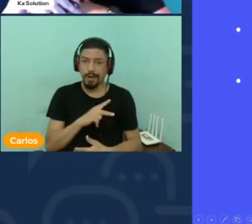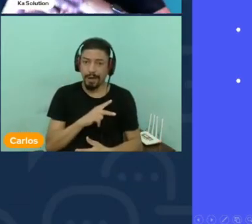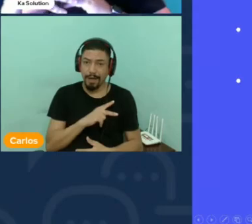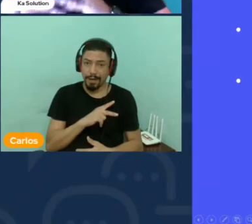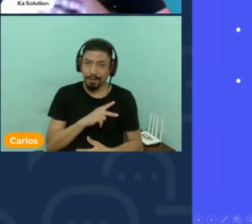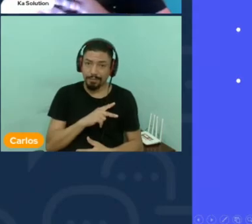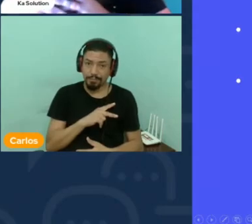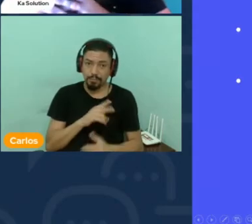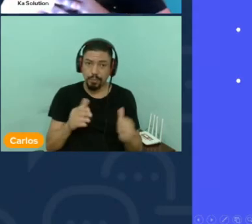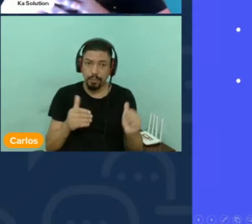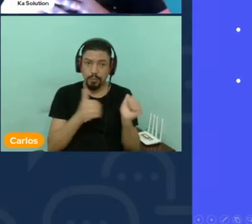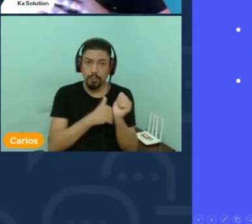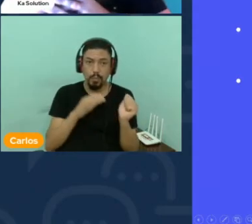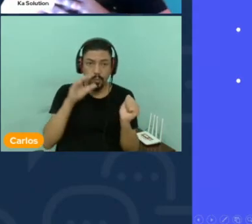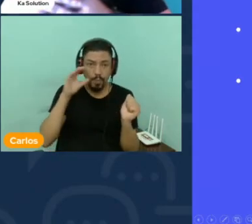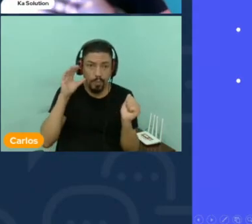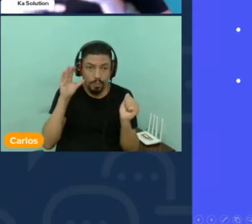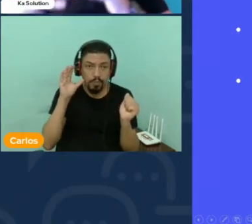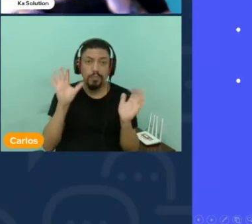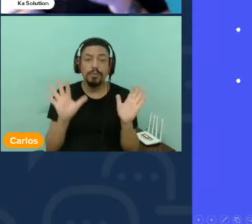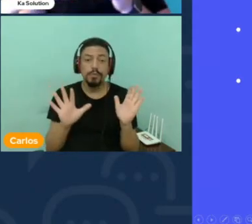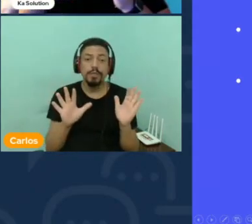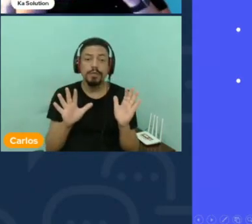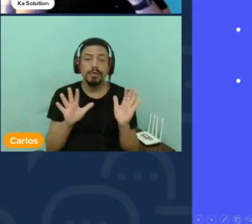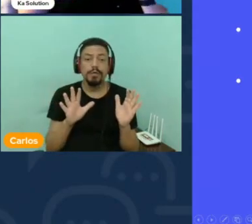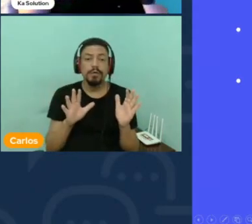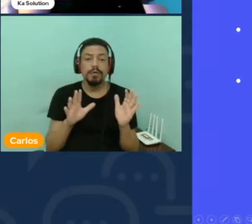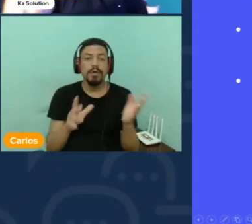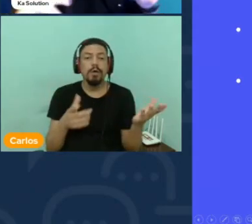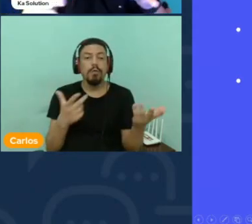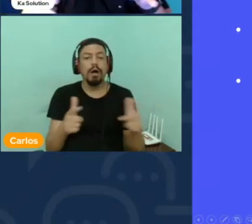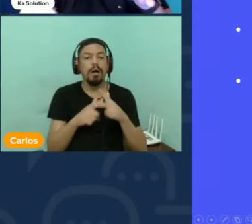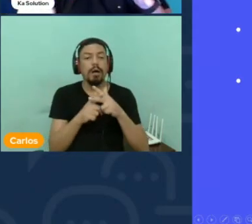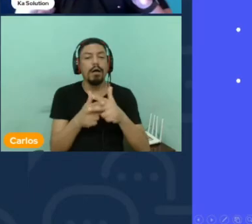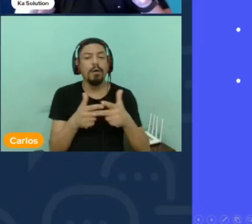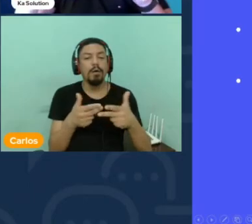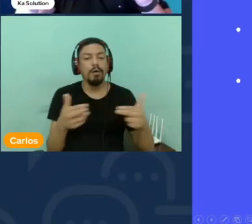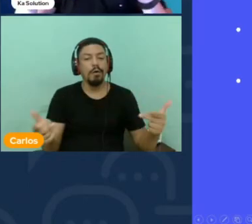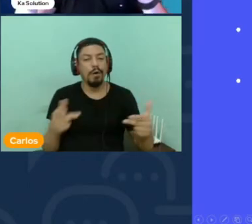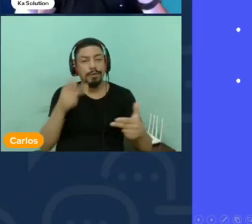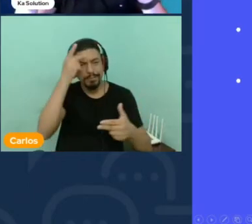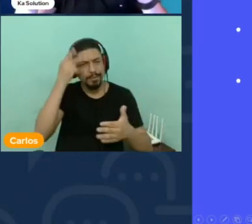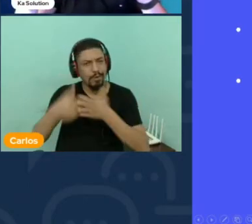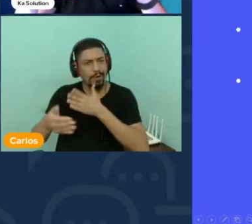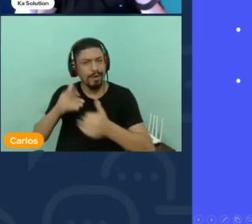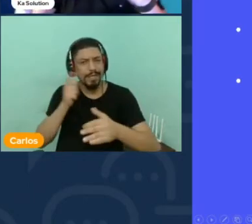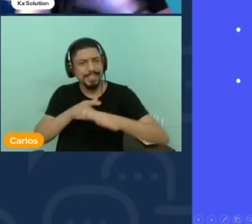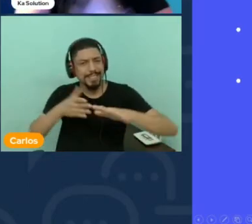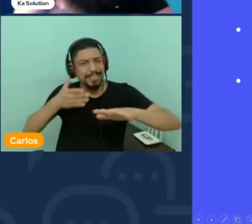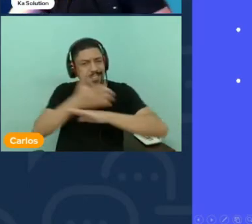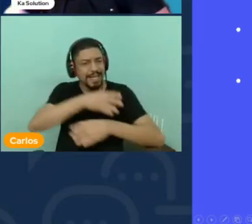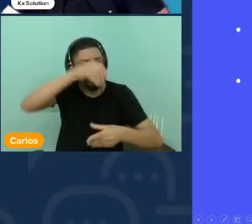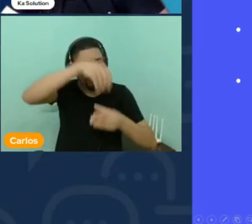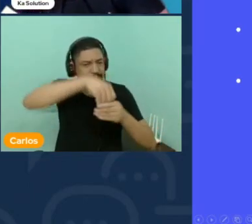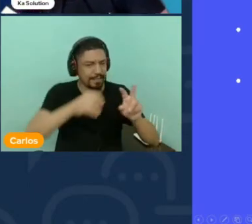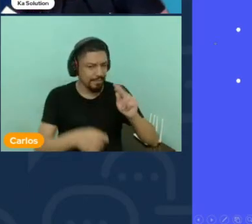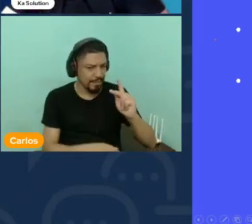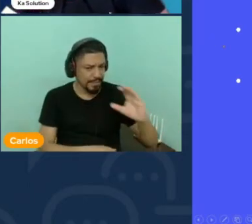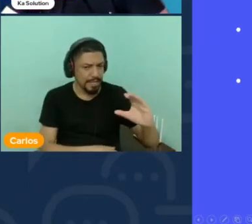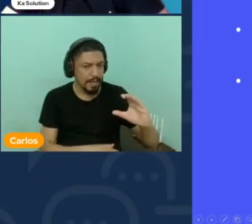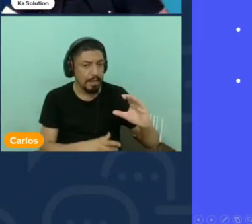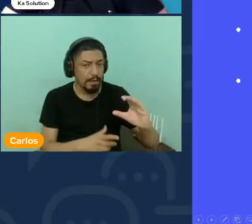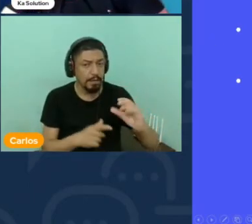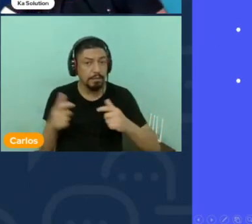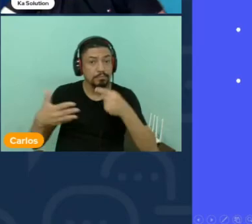que ser privados. Qual recurso que qualquer um pode acessar dentro da minha VPC e qual recurso